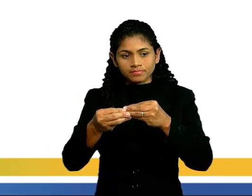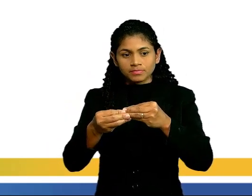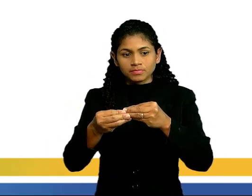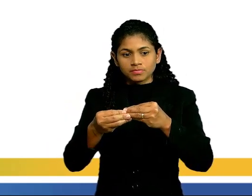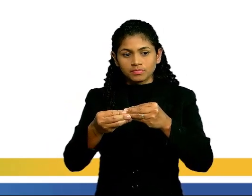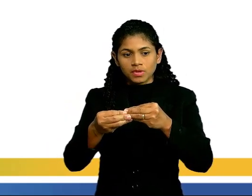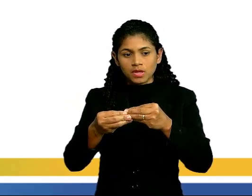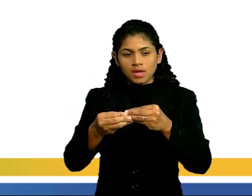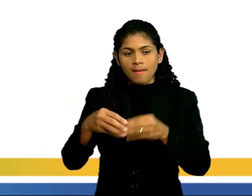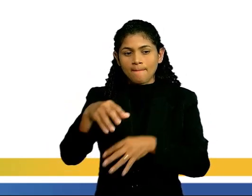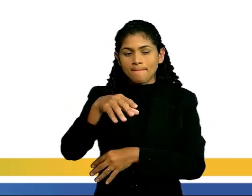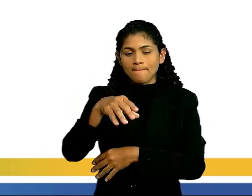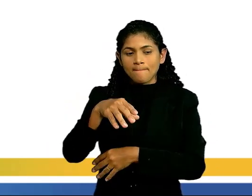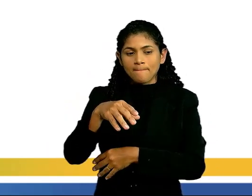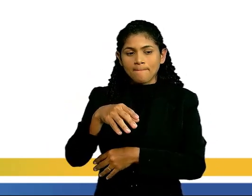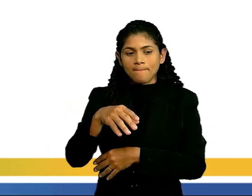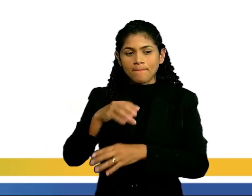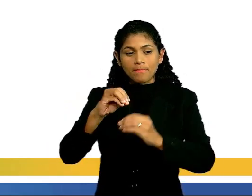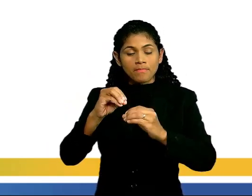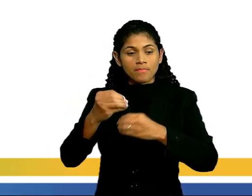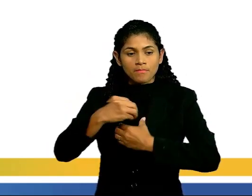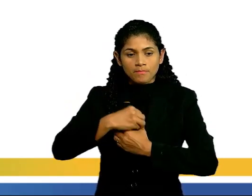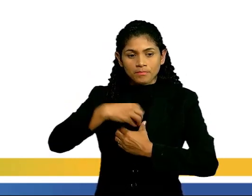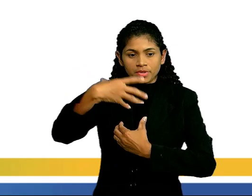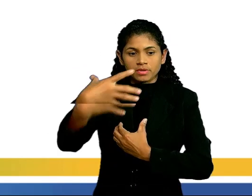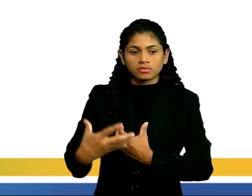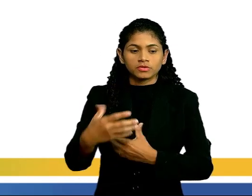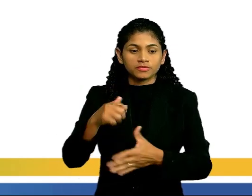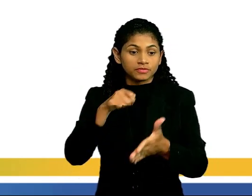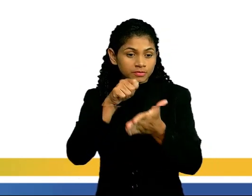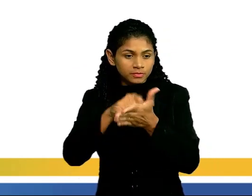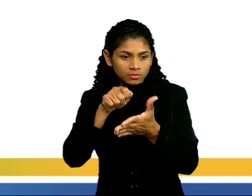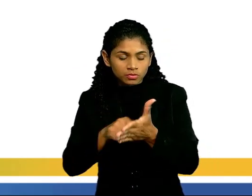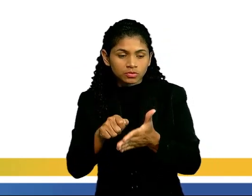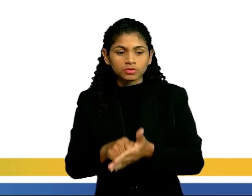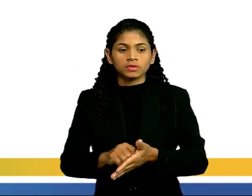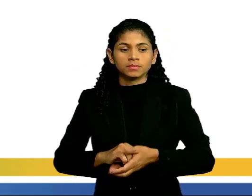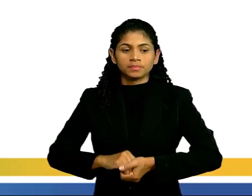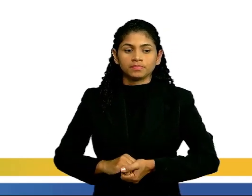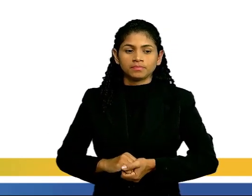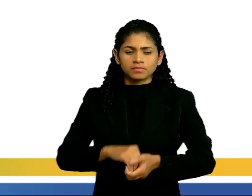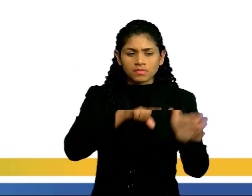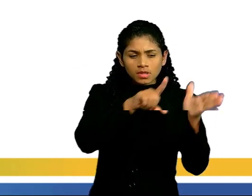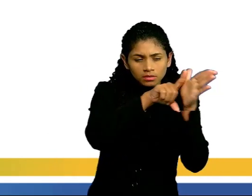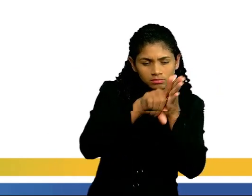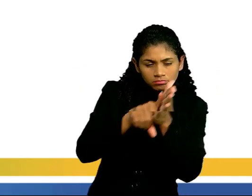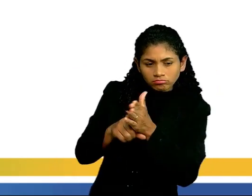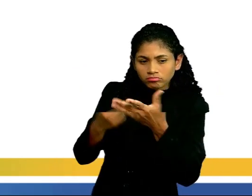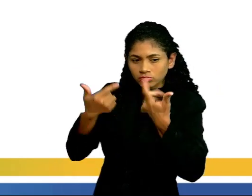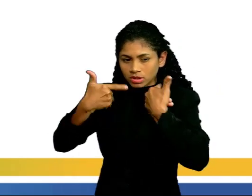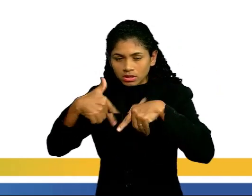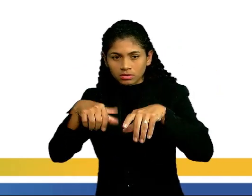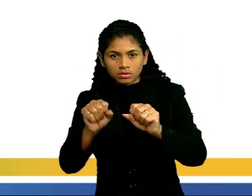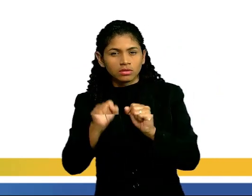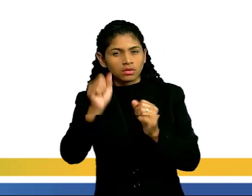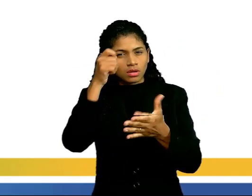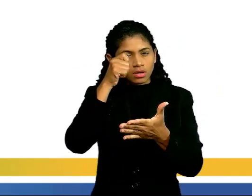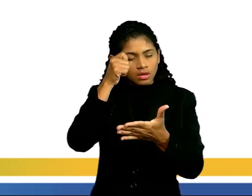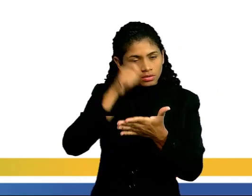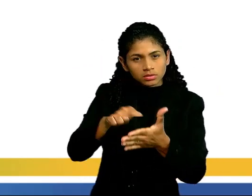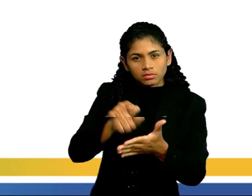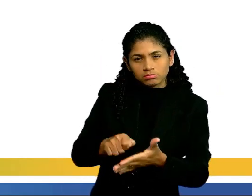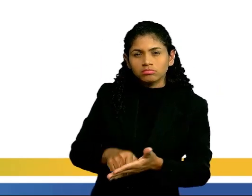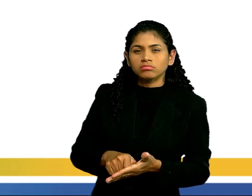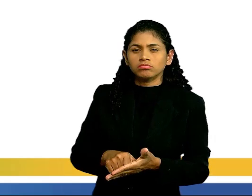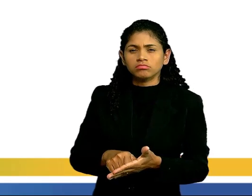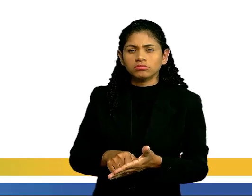texto, toda a geração de conflito, destacar a biografia da autora, Analisar a linguagem da autora, em